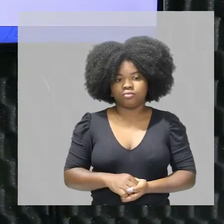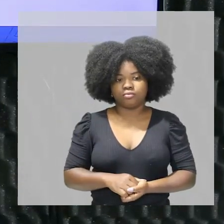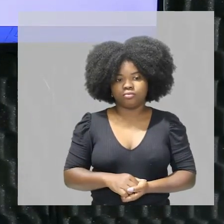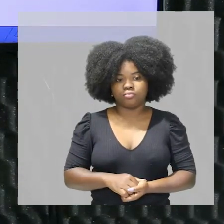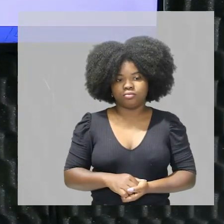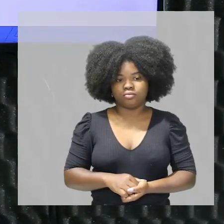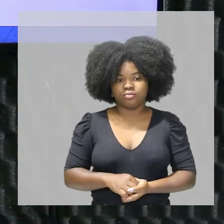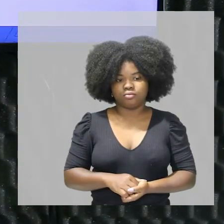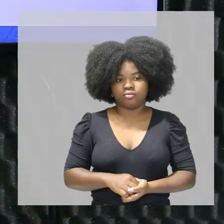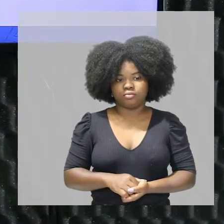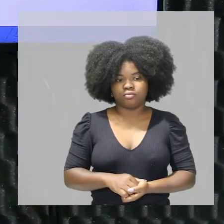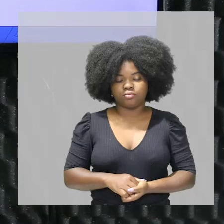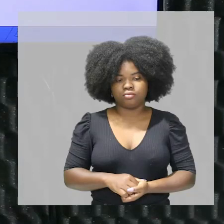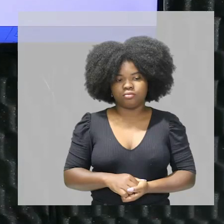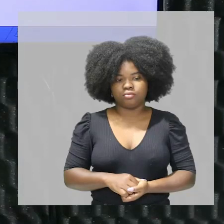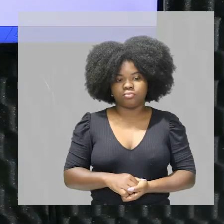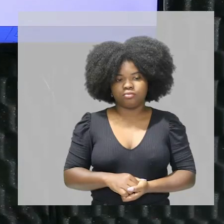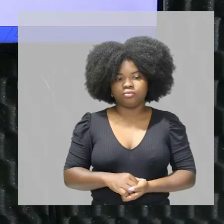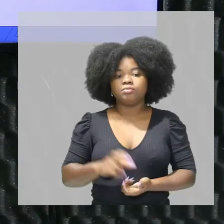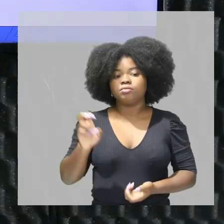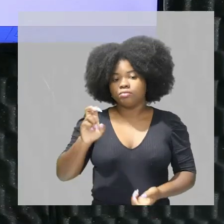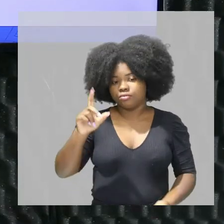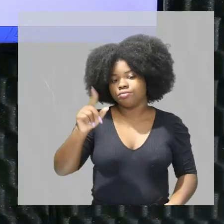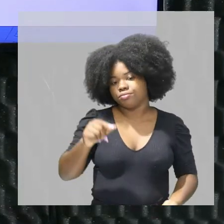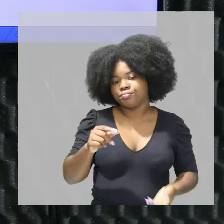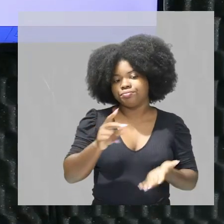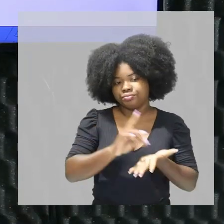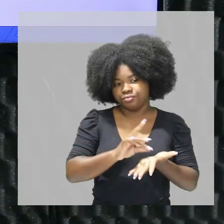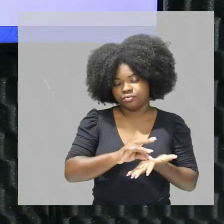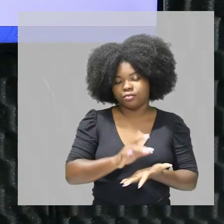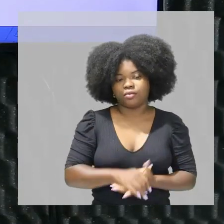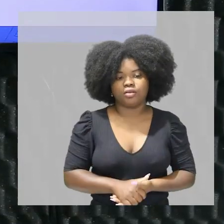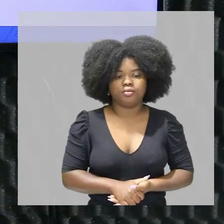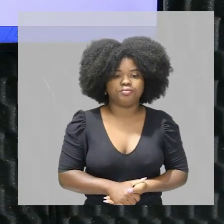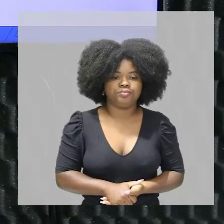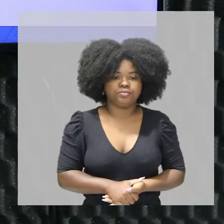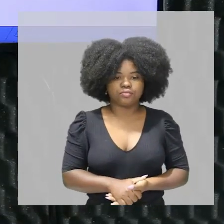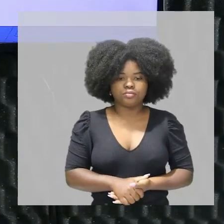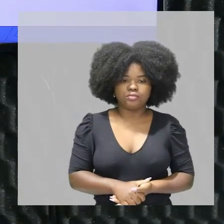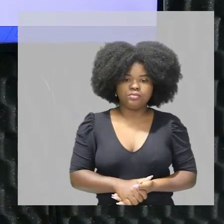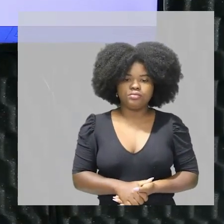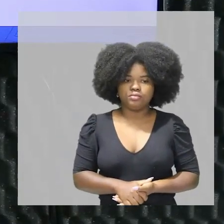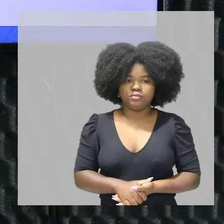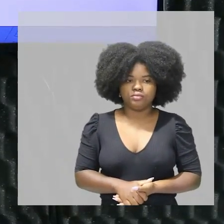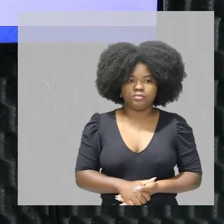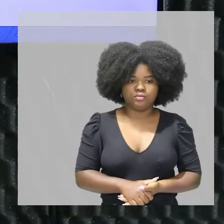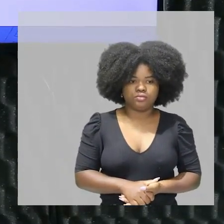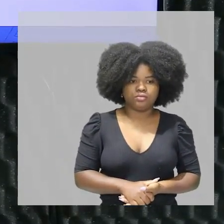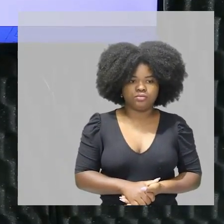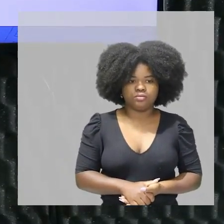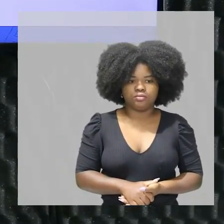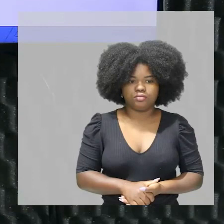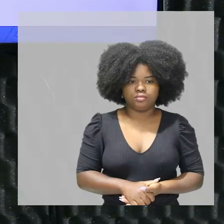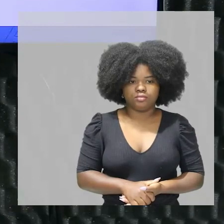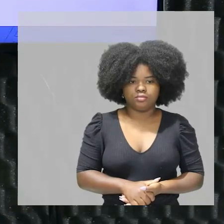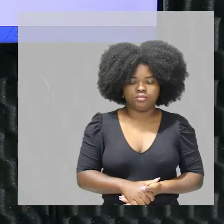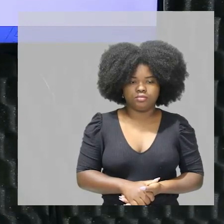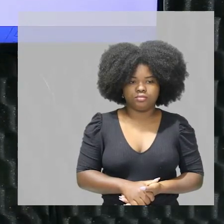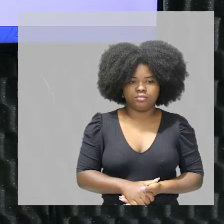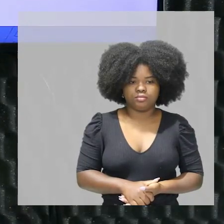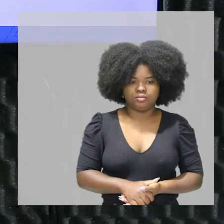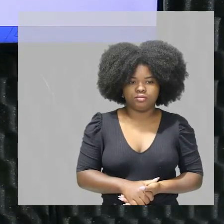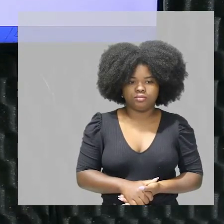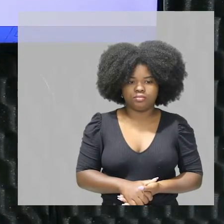nós temos assim como uma indução a prata com 200 cidades em que ferro e ouro cobre Também logo todos os metais assim como a indução Olha só